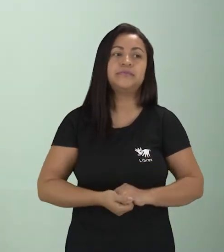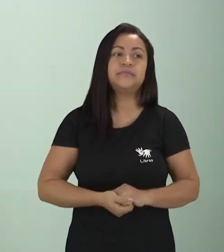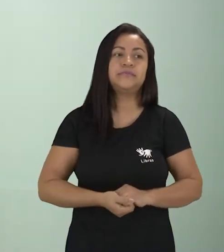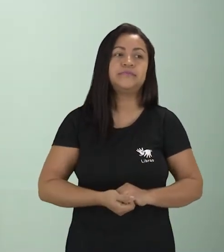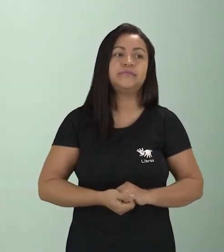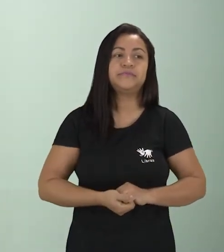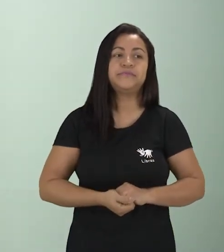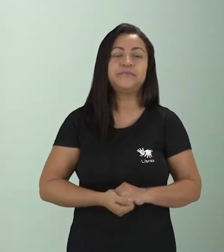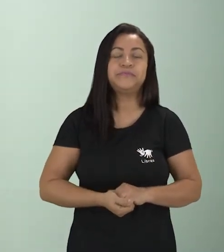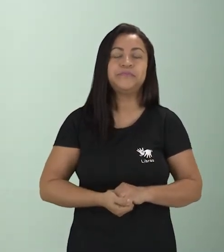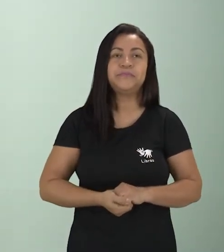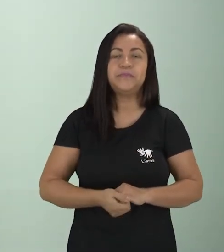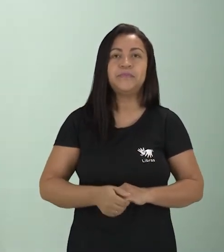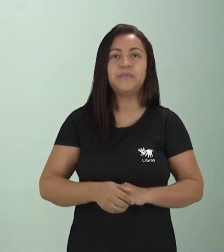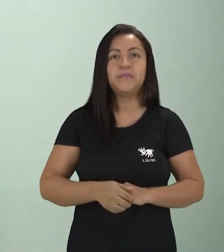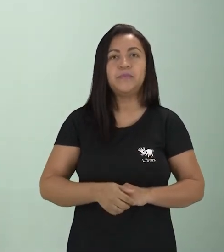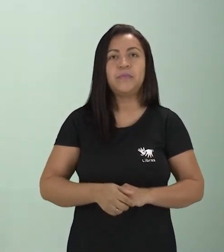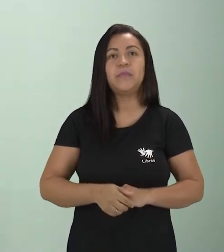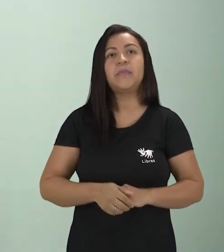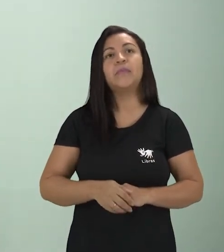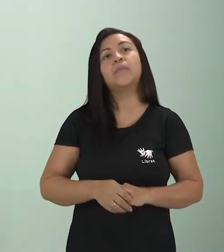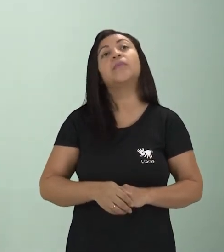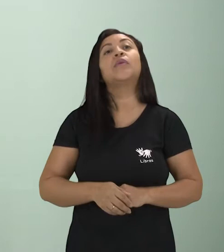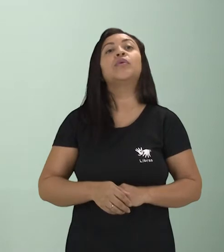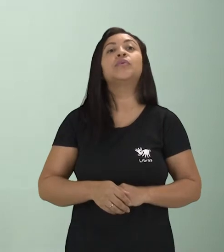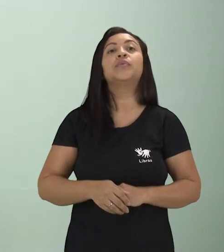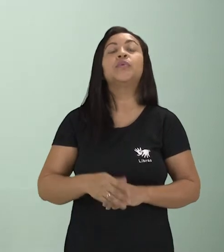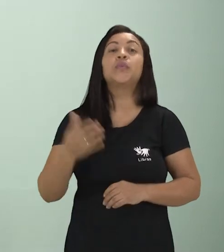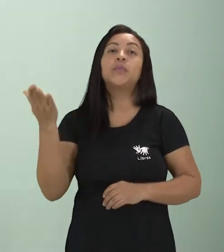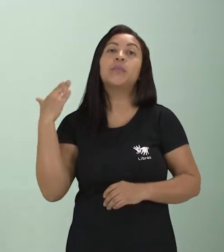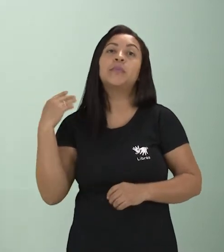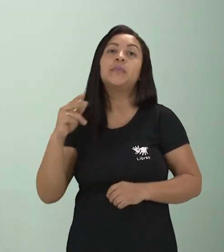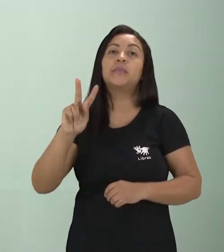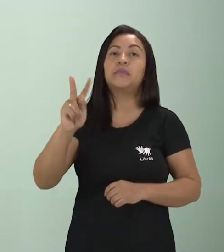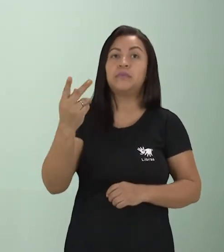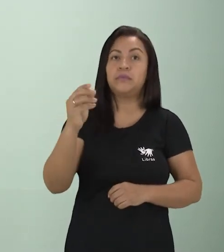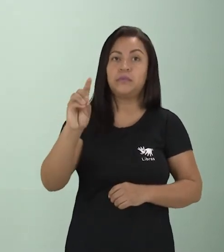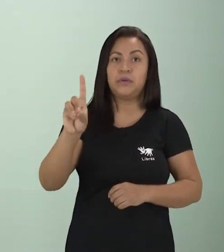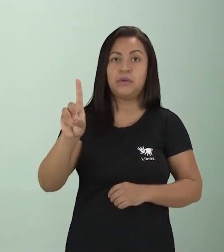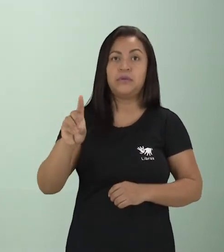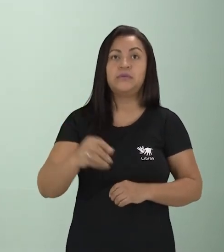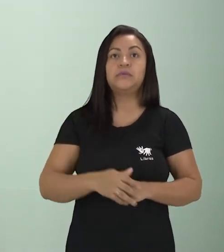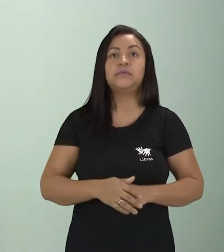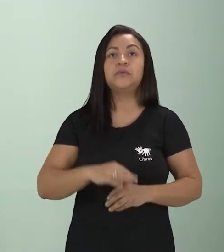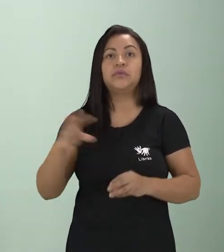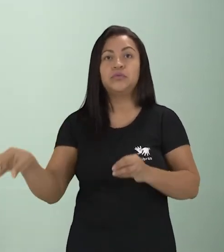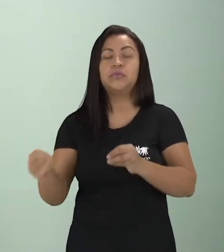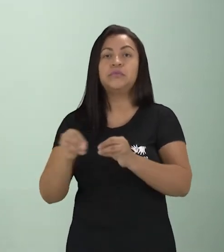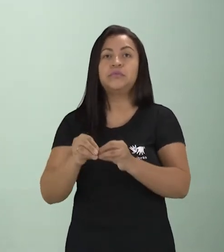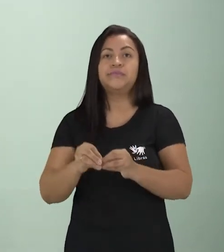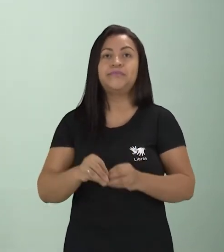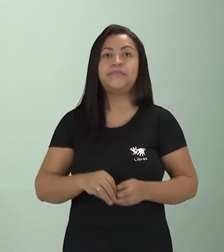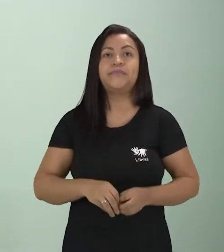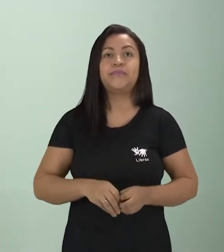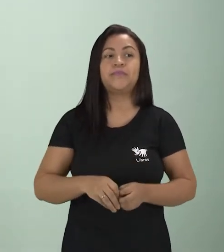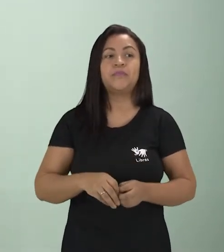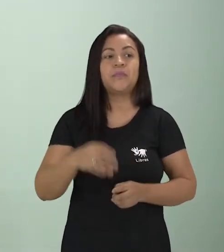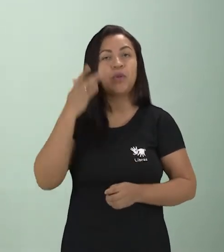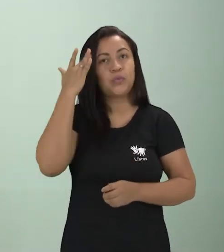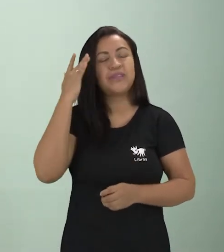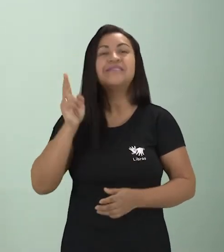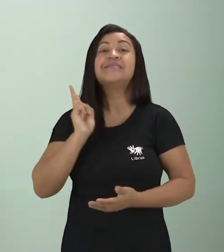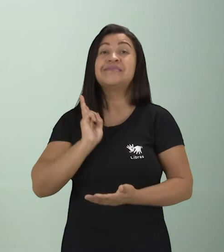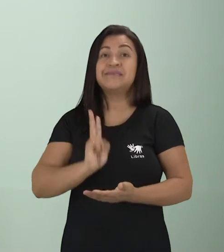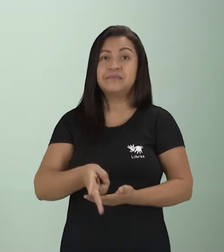e o complemento. O passado particípio studied com o complemento. Ok? Não esqueçam, o verbo auxiliar sempre vai